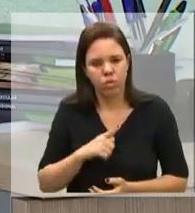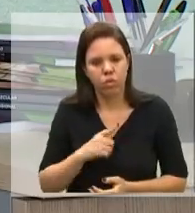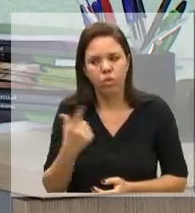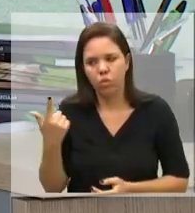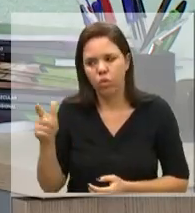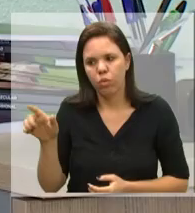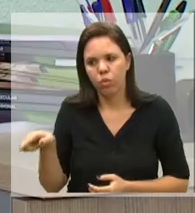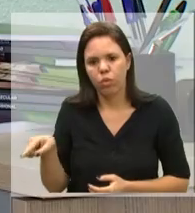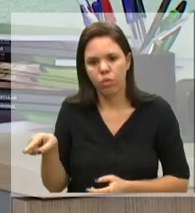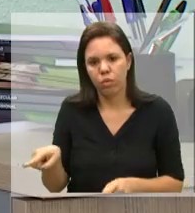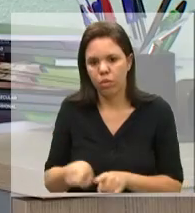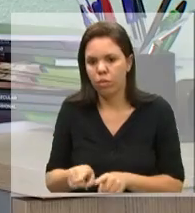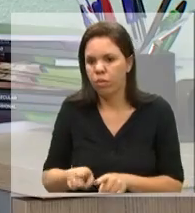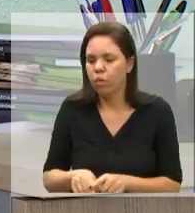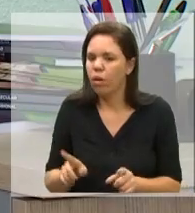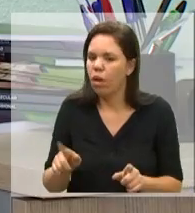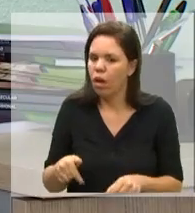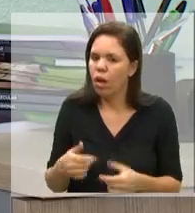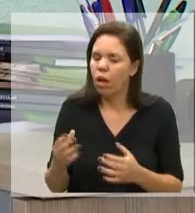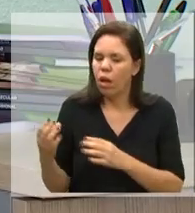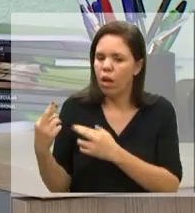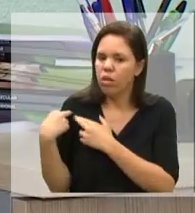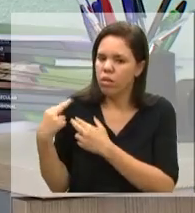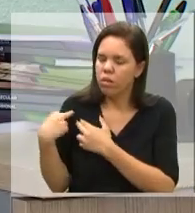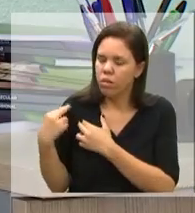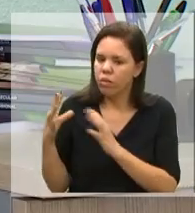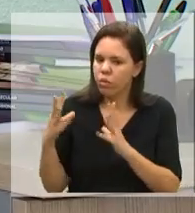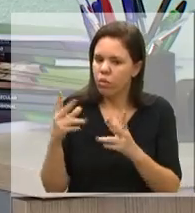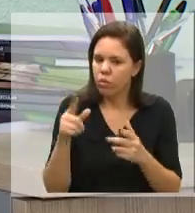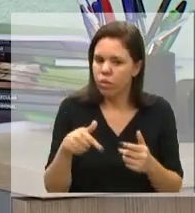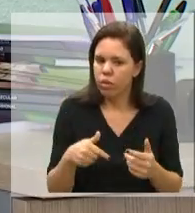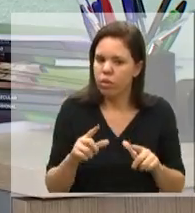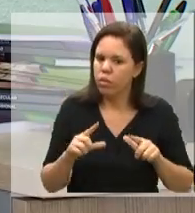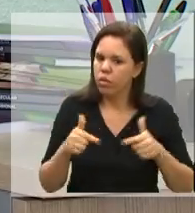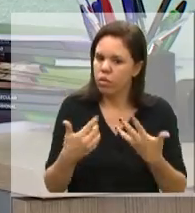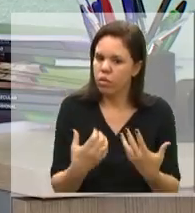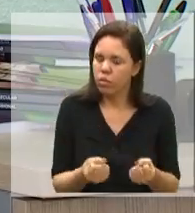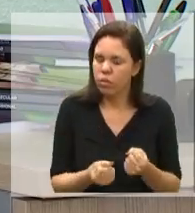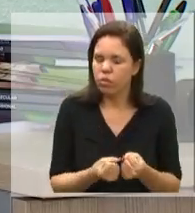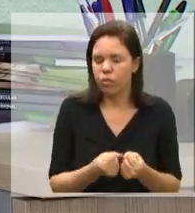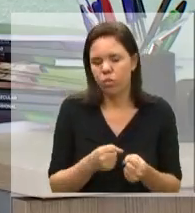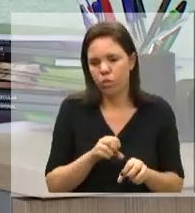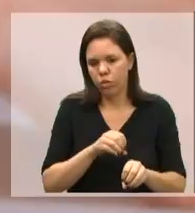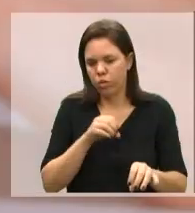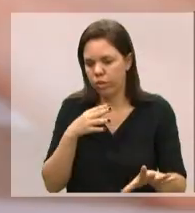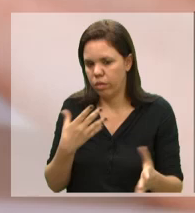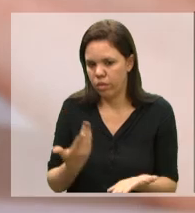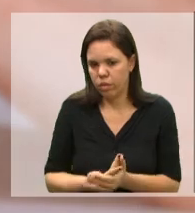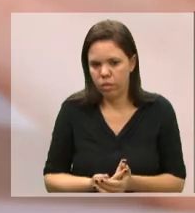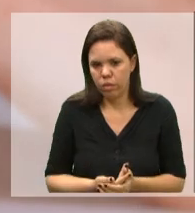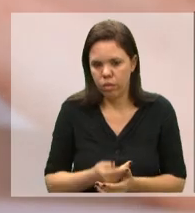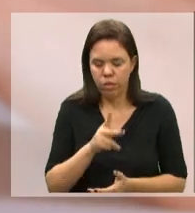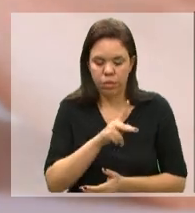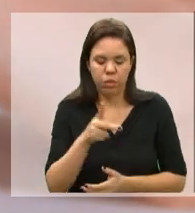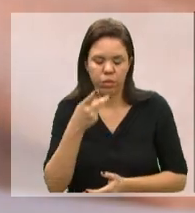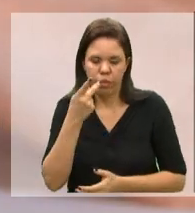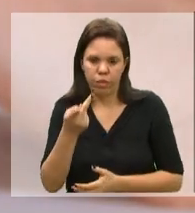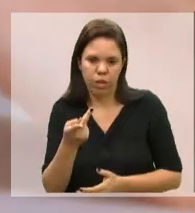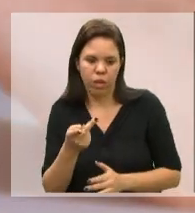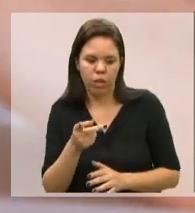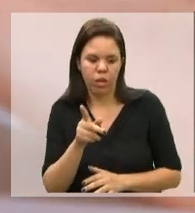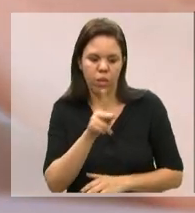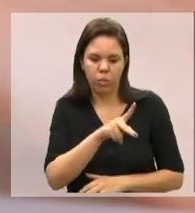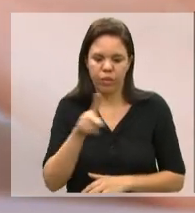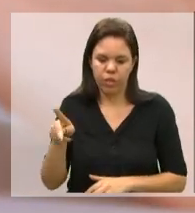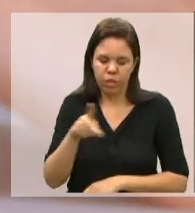o outro lado também é corresponsável por tudo isso, né? Que é o aluno, exatamente. Então, quando o professor falava da licenciatura,